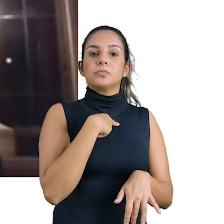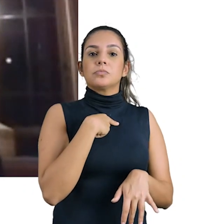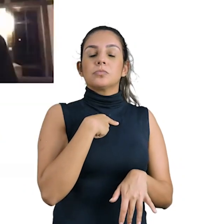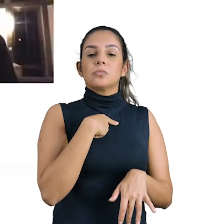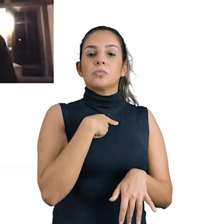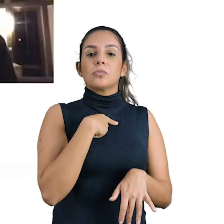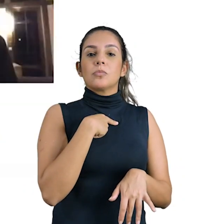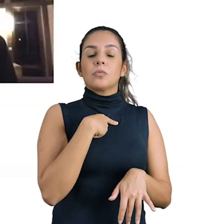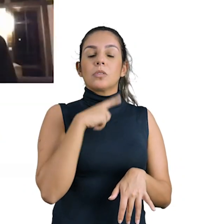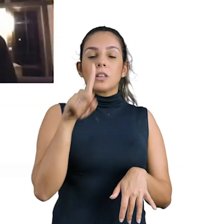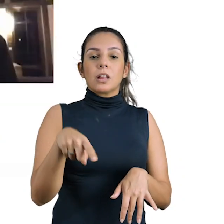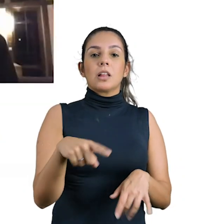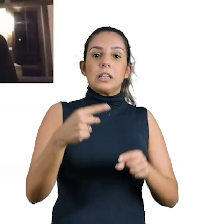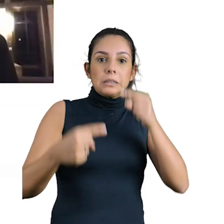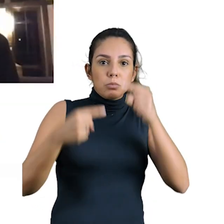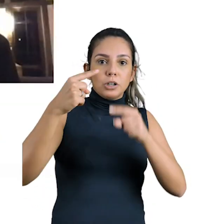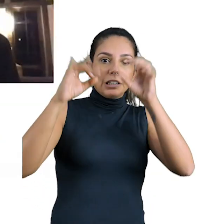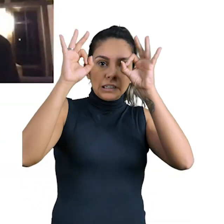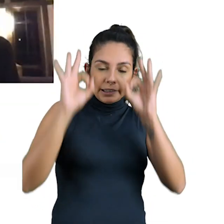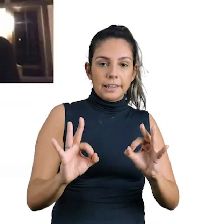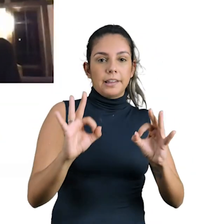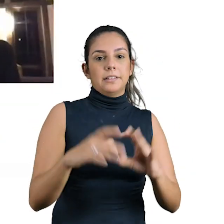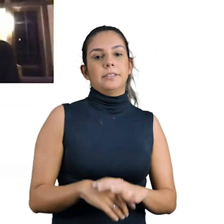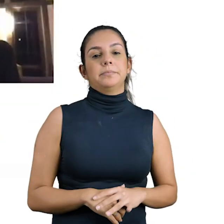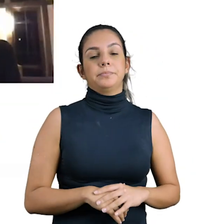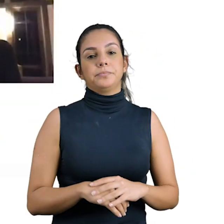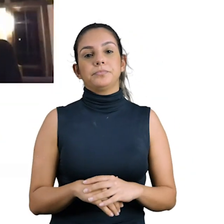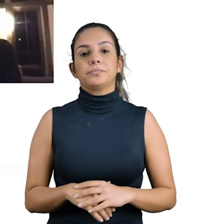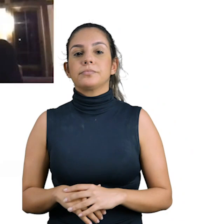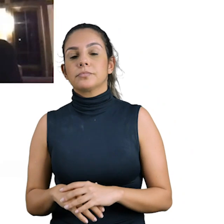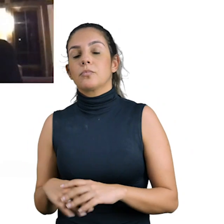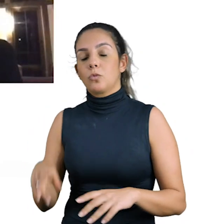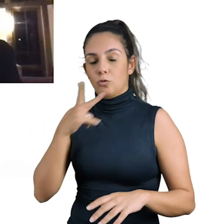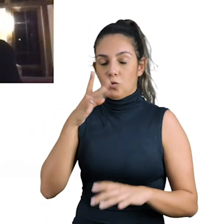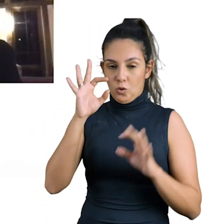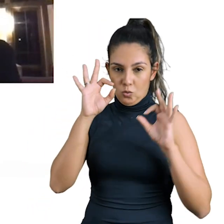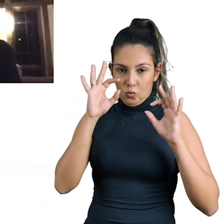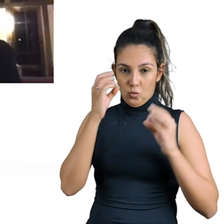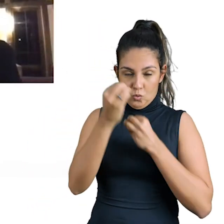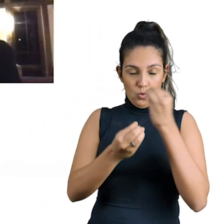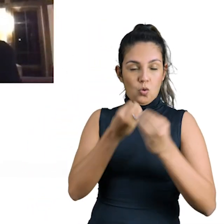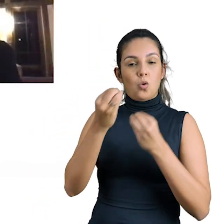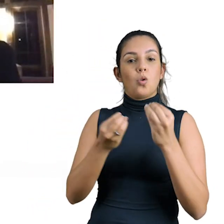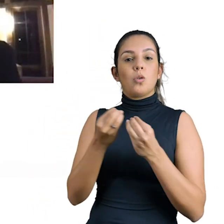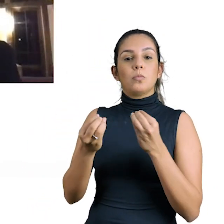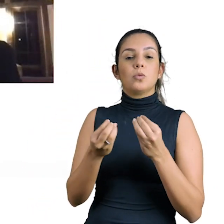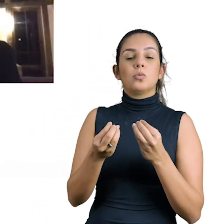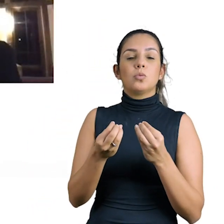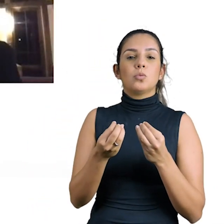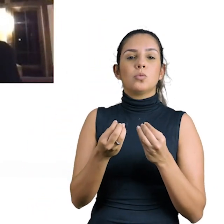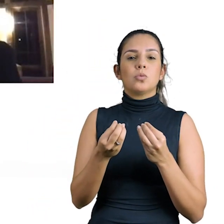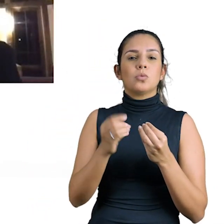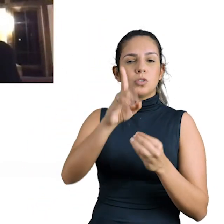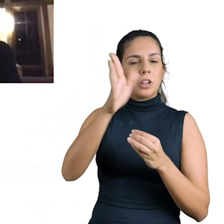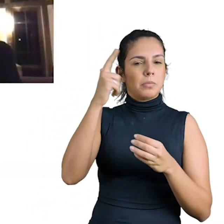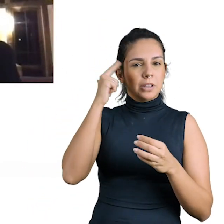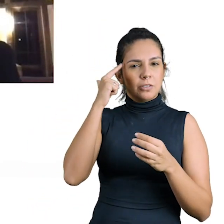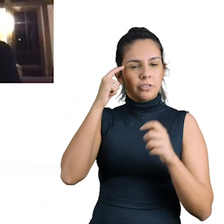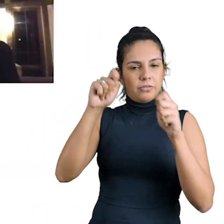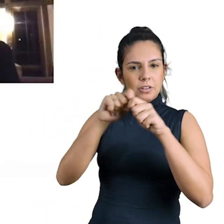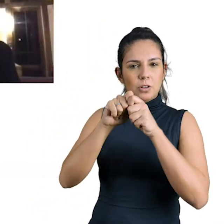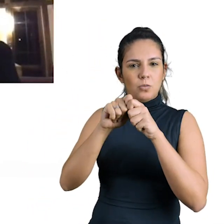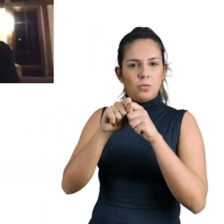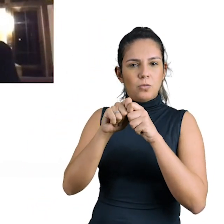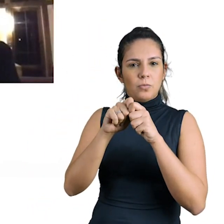políticas públicas corretas, né? Inclusive, como que você já pensou em